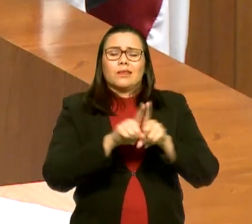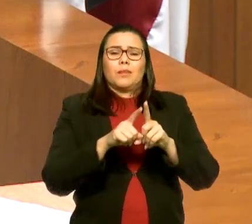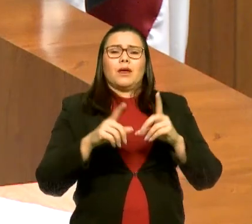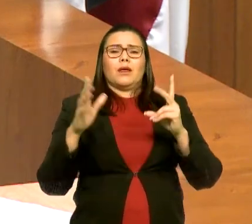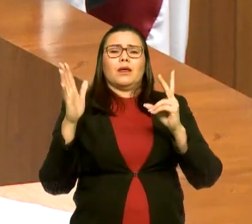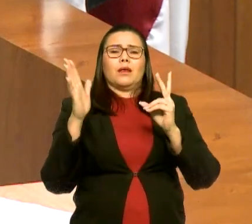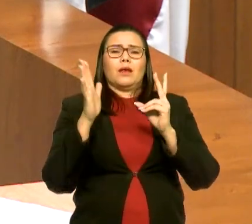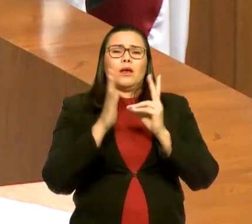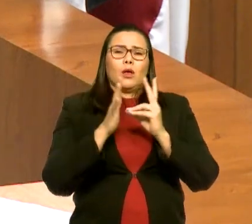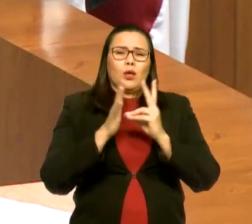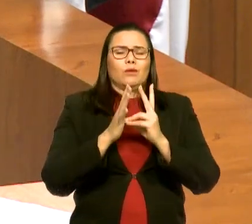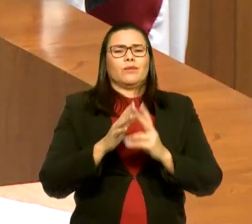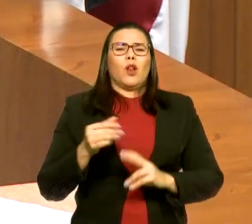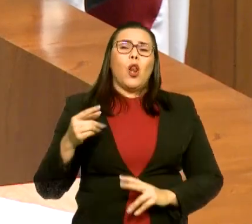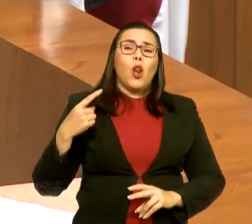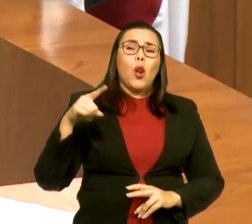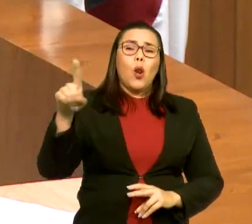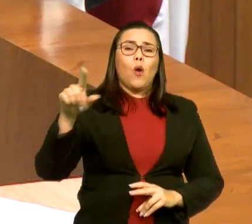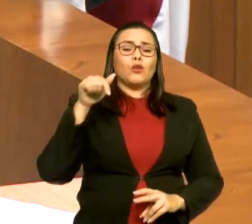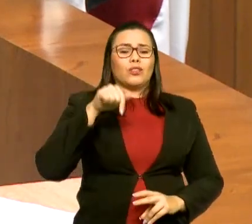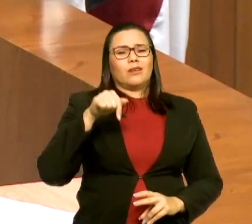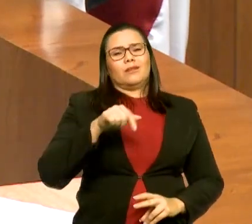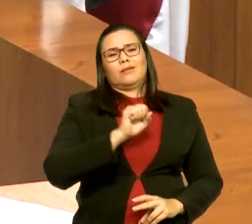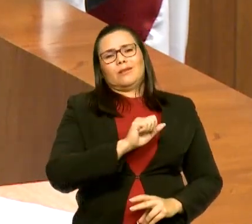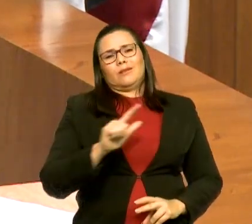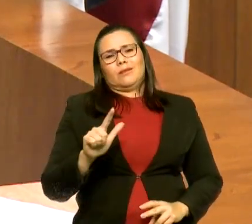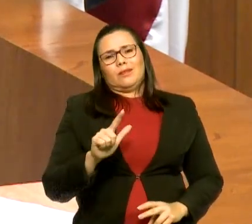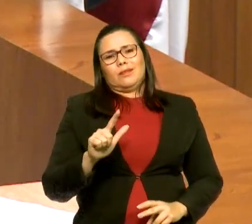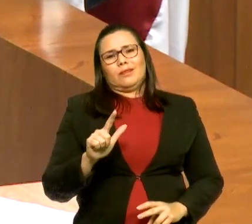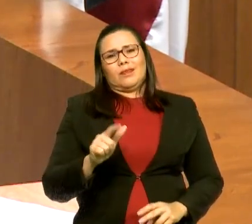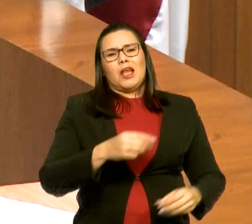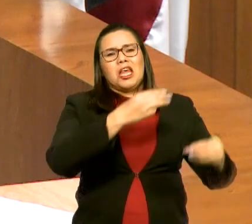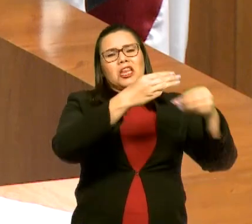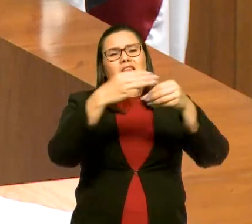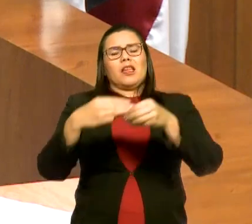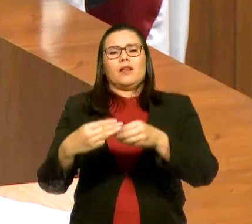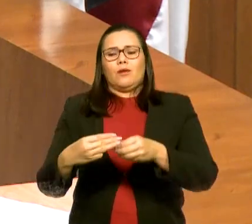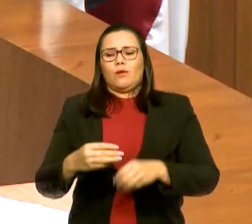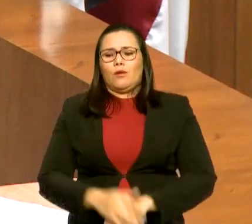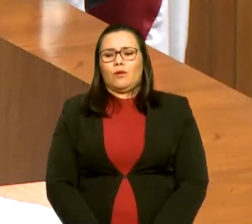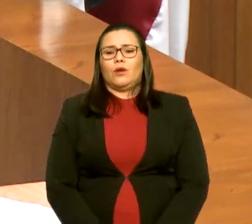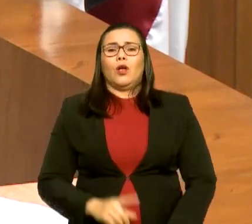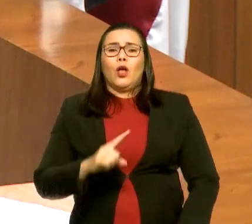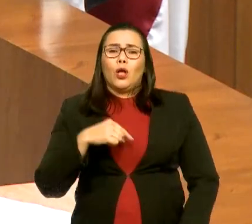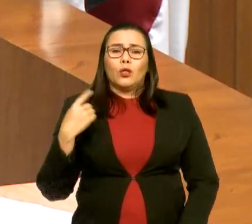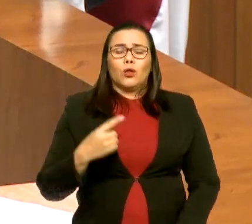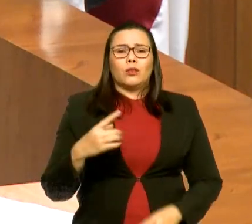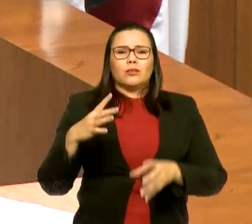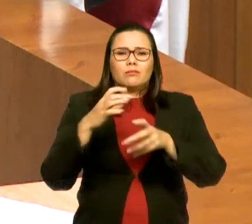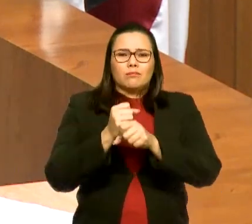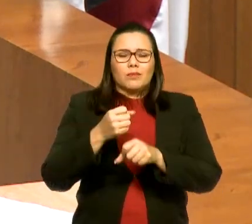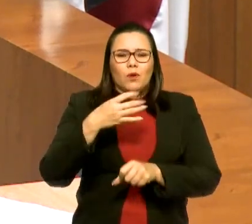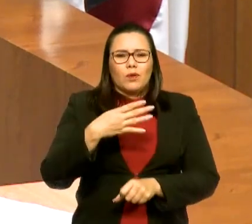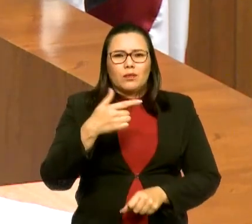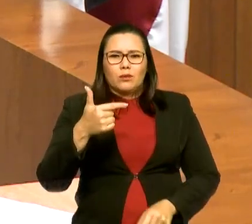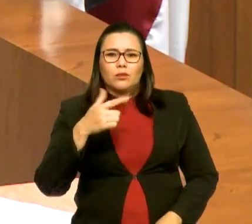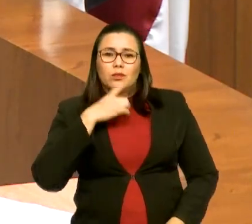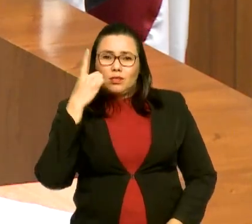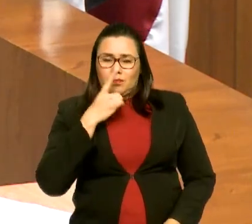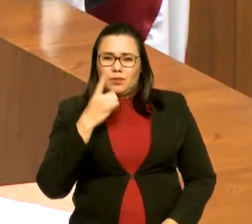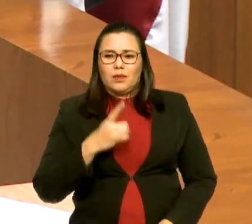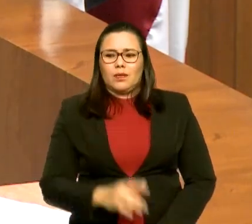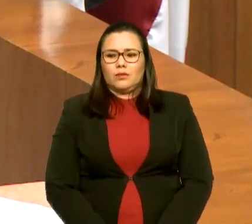Manuel Beckmann, em São Luís. Somos 42 parlamentares com ideias e bandeiras diversas, porém é